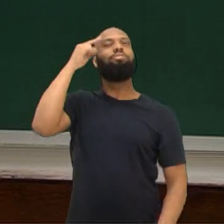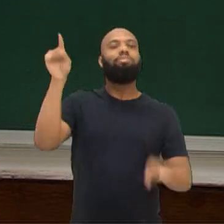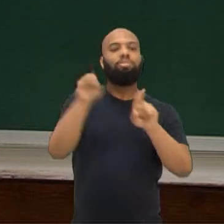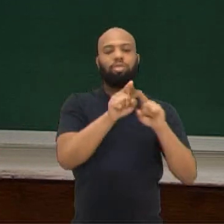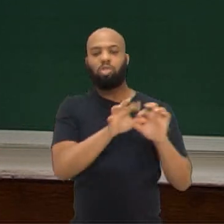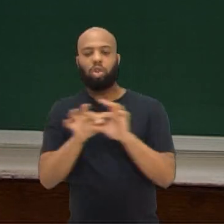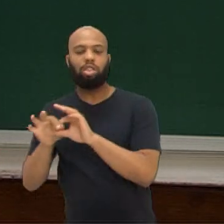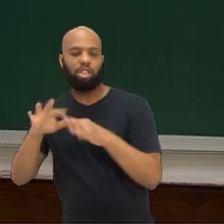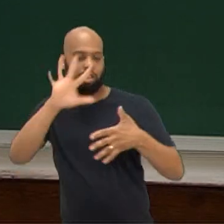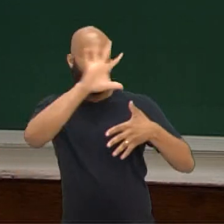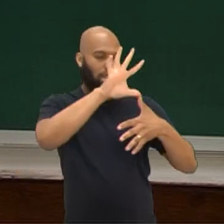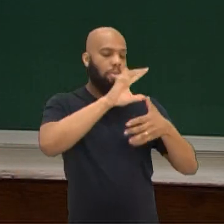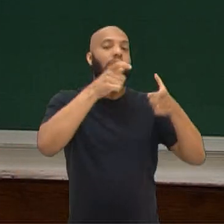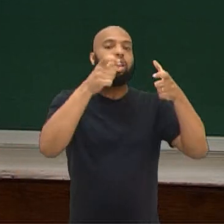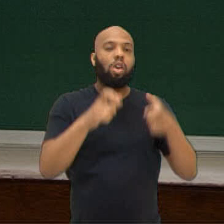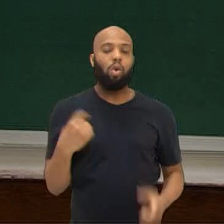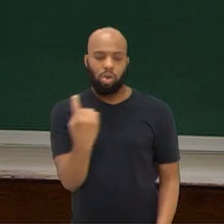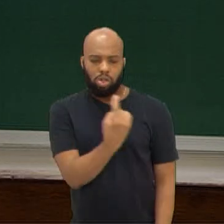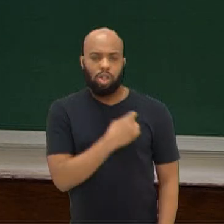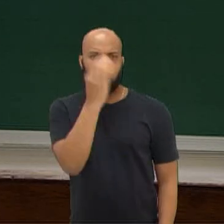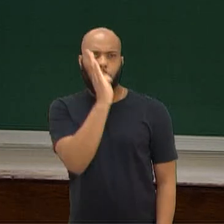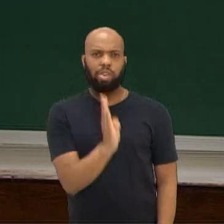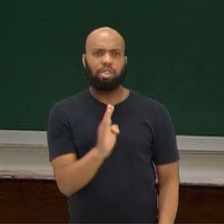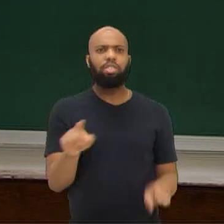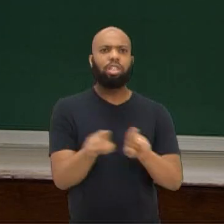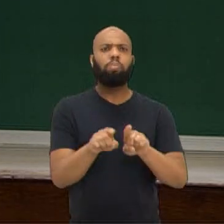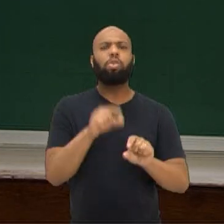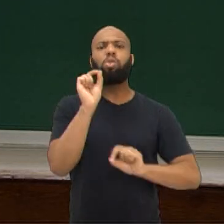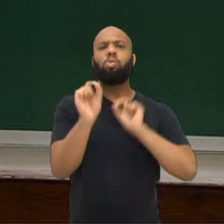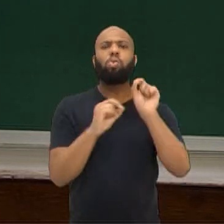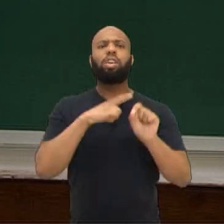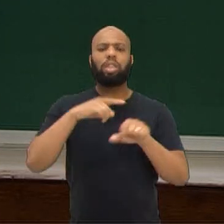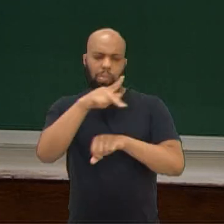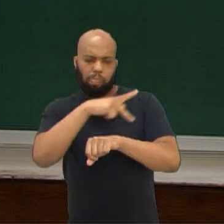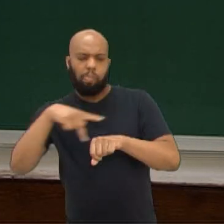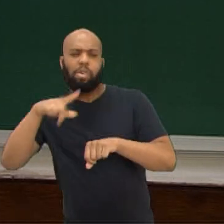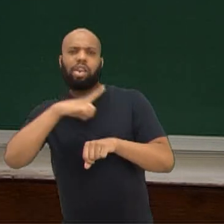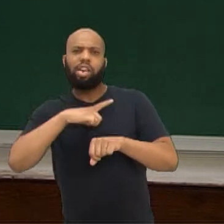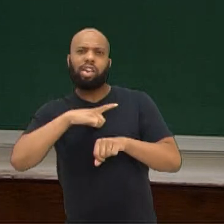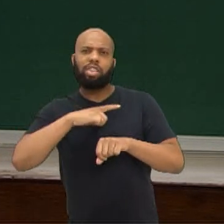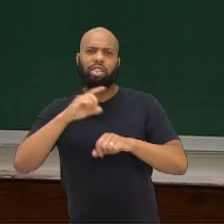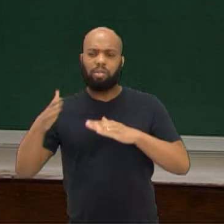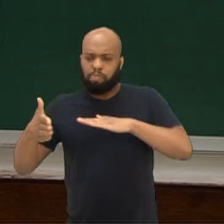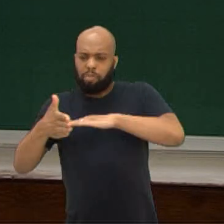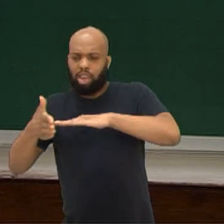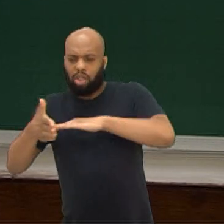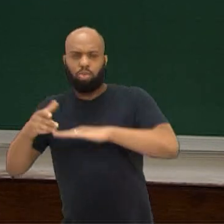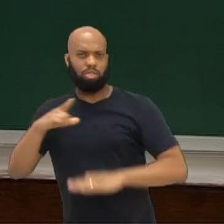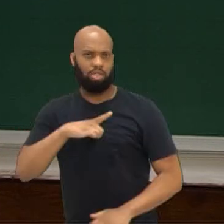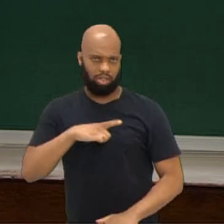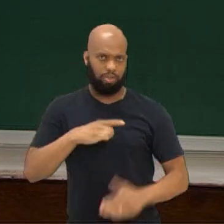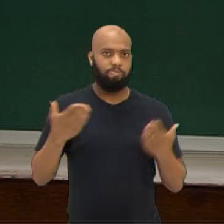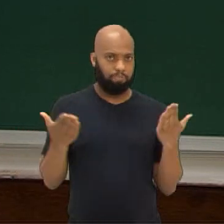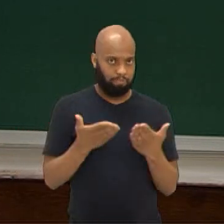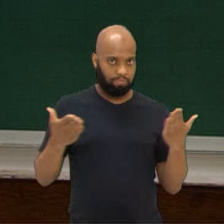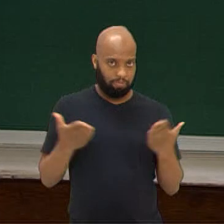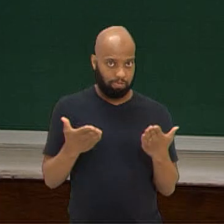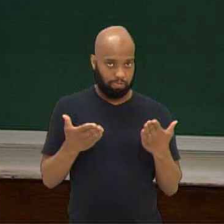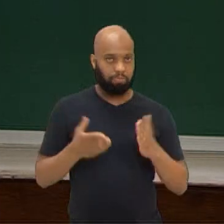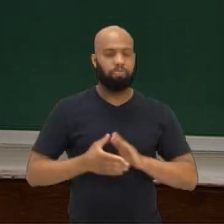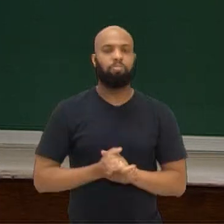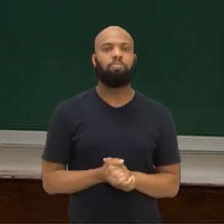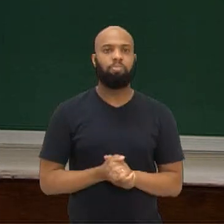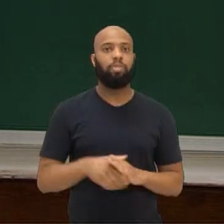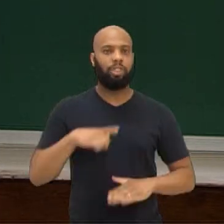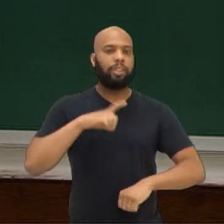das Américas, onde é que nós estamos como brasileiros e quais são as demais fronteiras que nós temos conosco enquanto